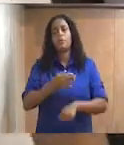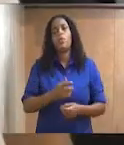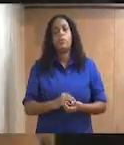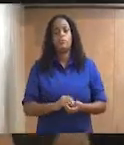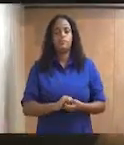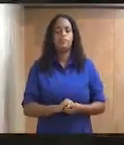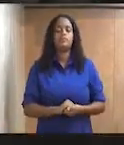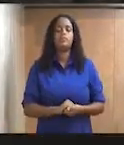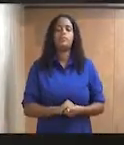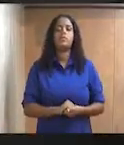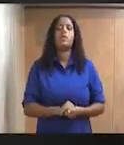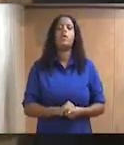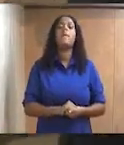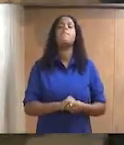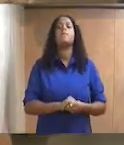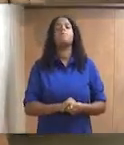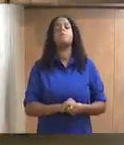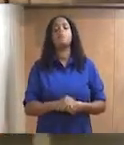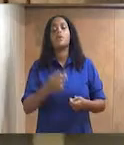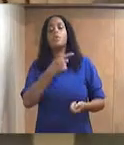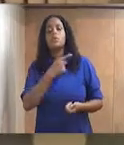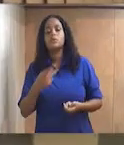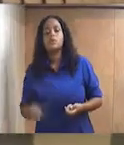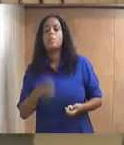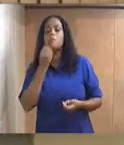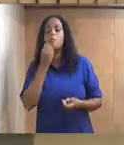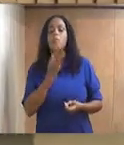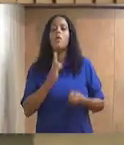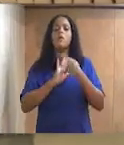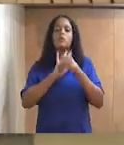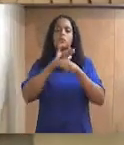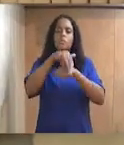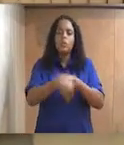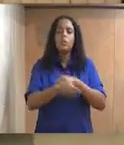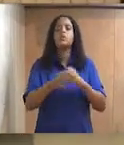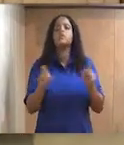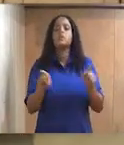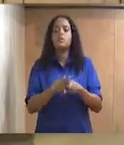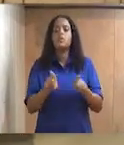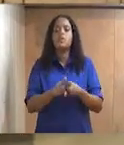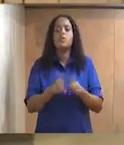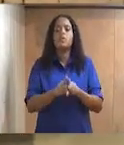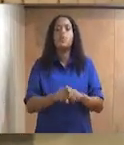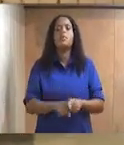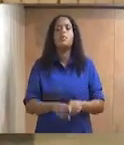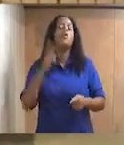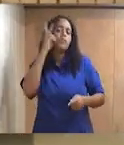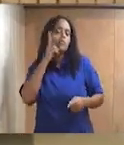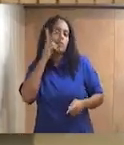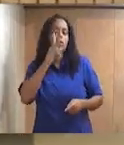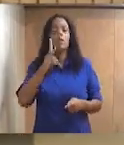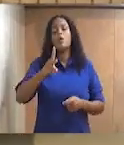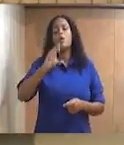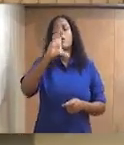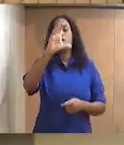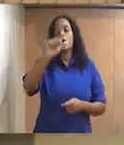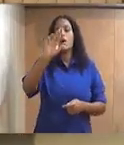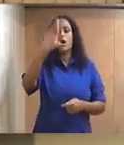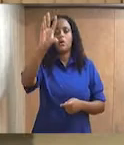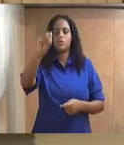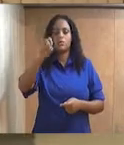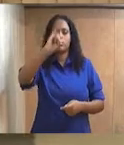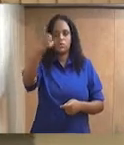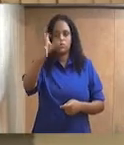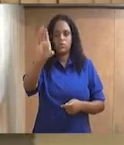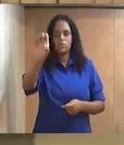Senhor presidente, boa noite. Quero justificar a ausência do vereador Carlos Jesus. Como muitas pessoas sabem,